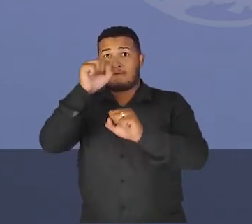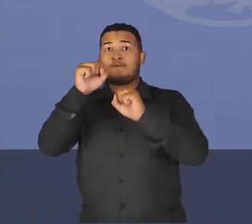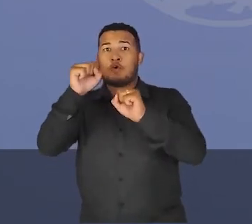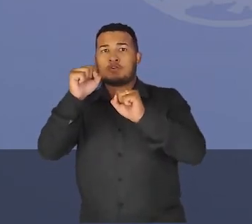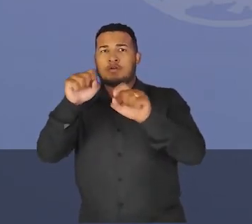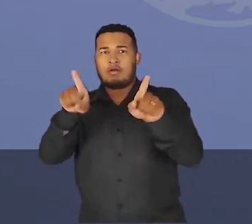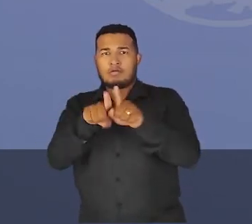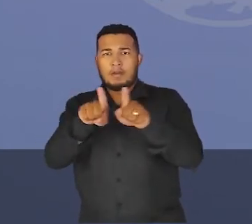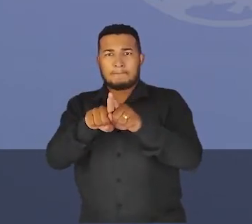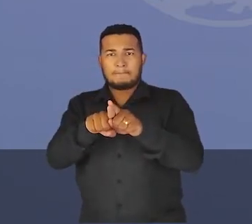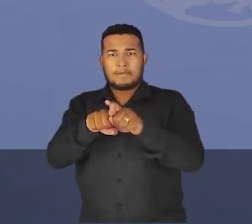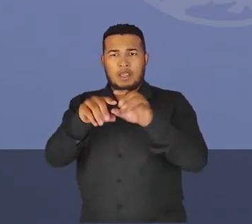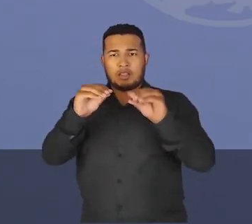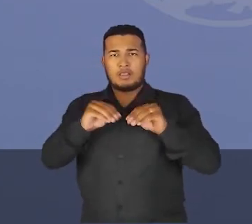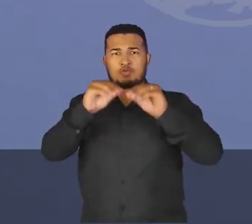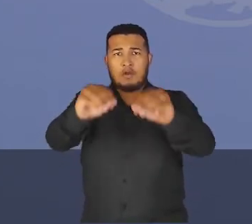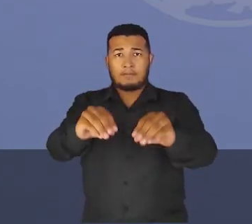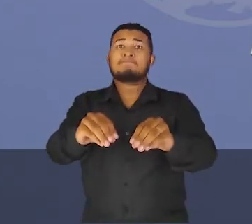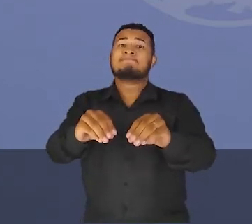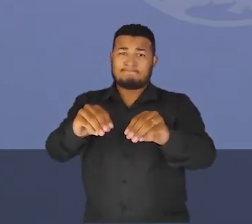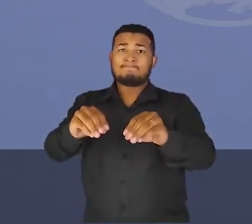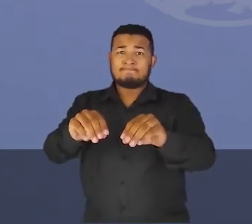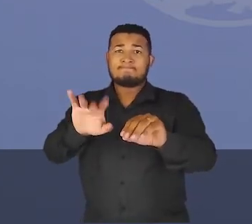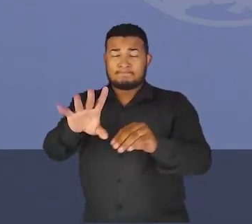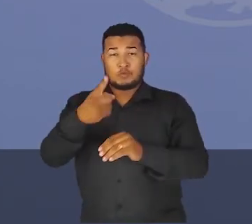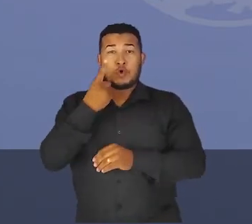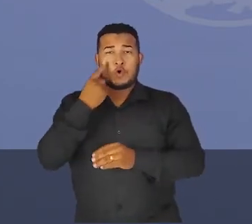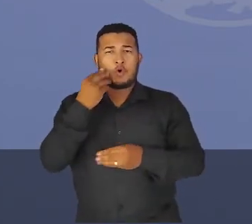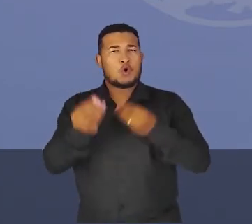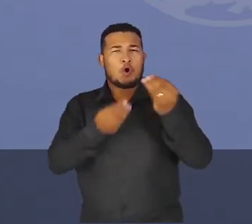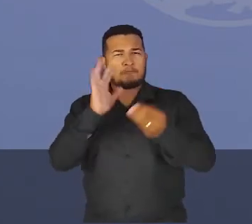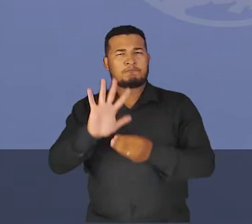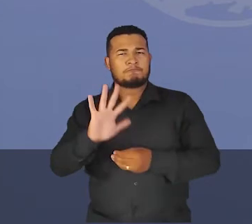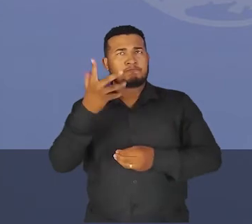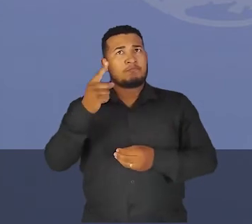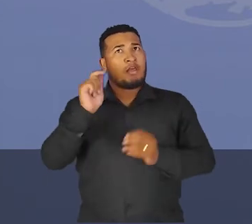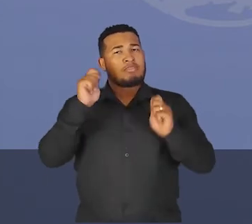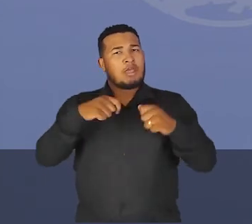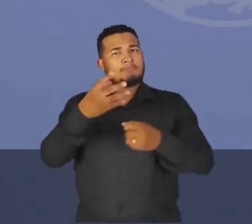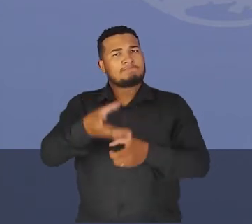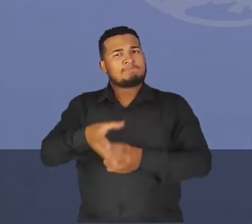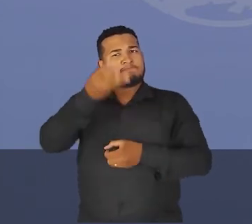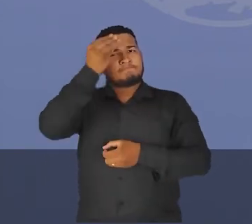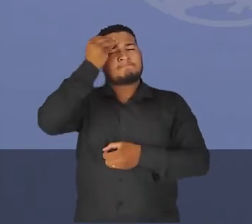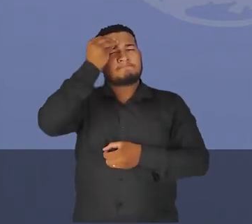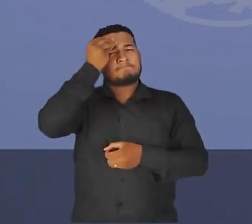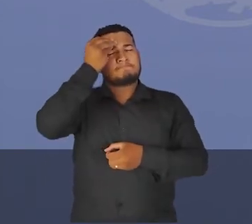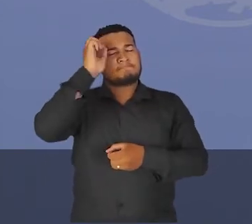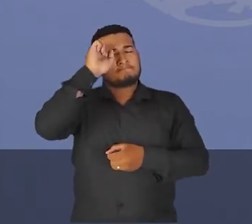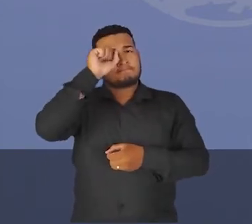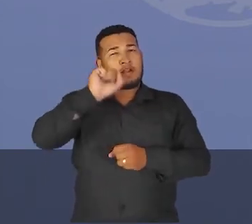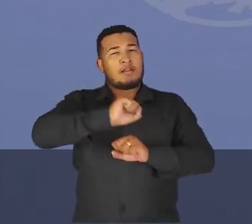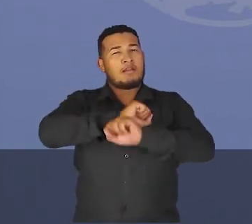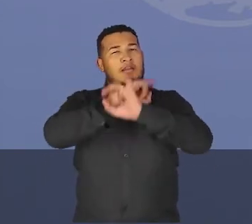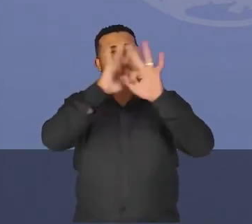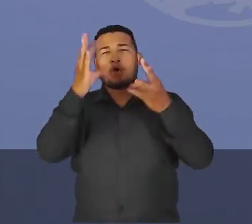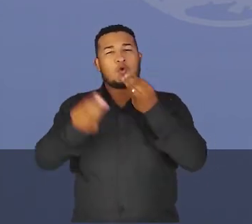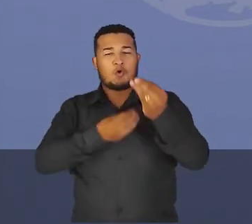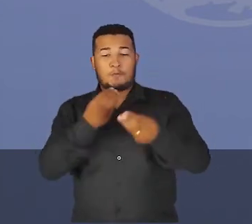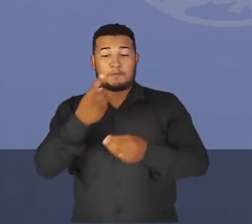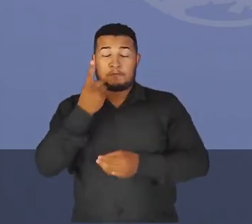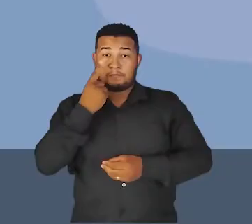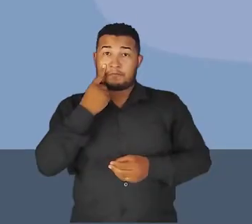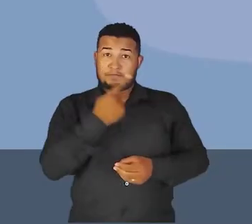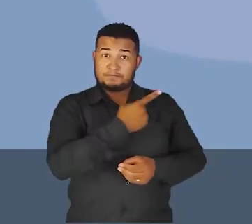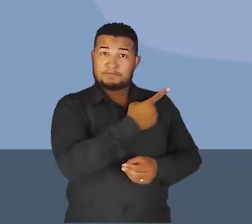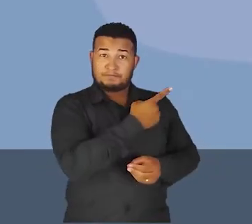o deslocamento? Sim. Vamos ver uma situação para tornar isso mais massivo na sua mente? Vamos dar uma olhada